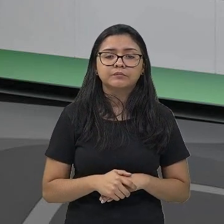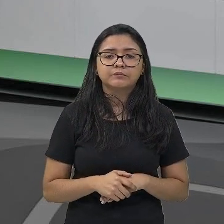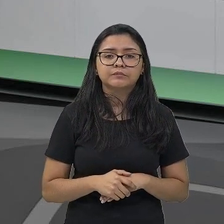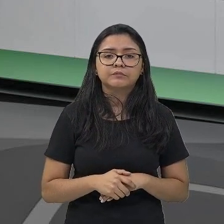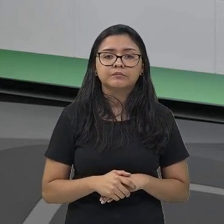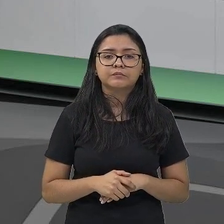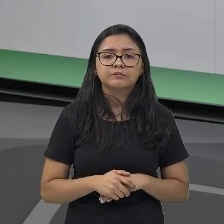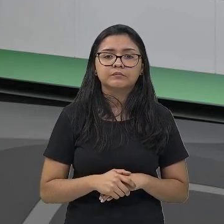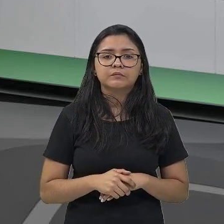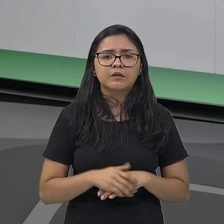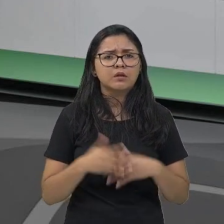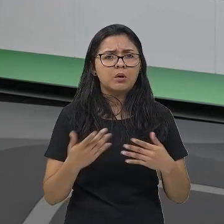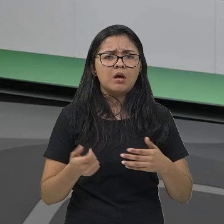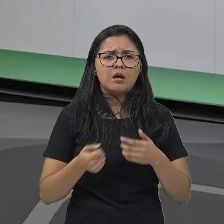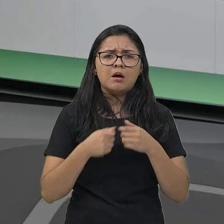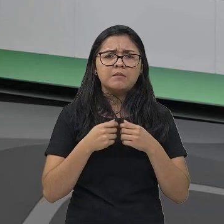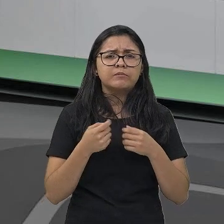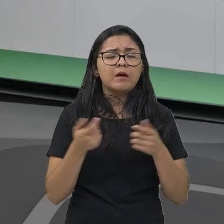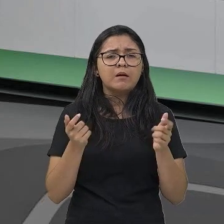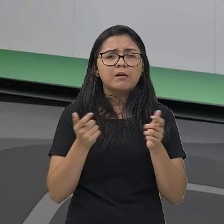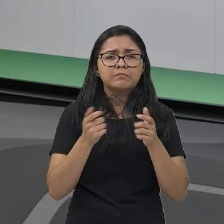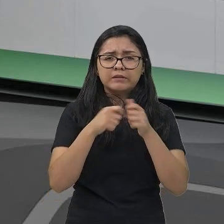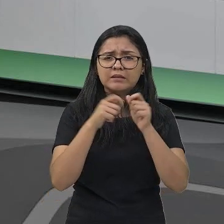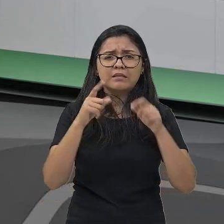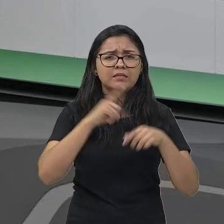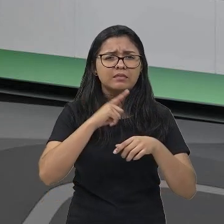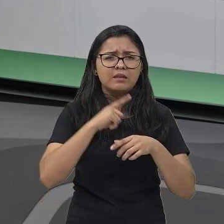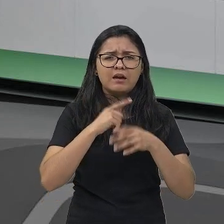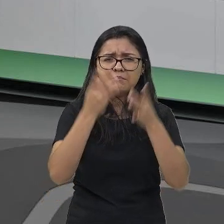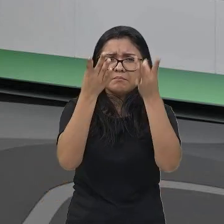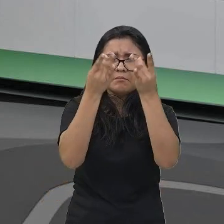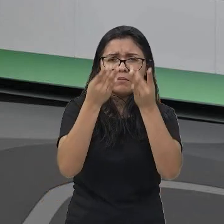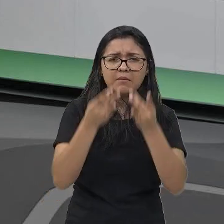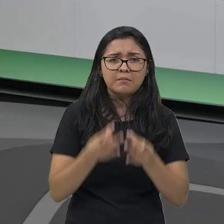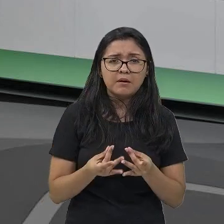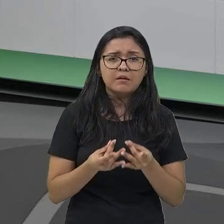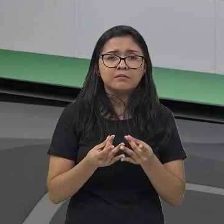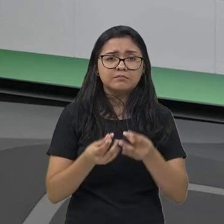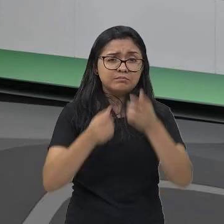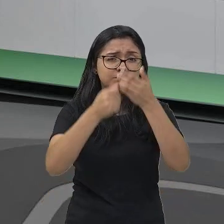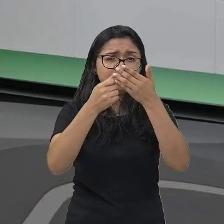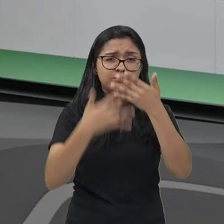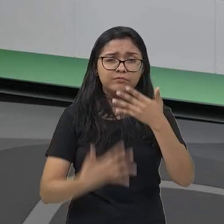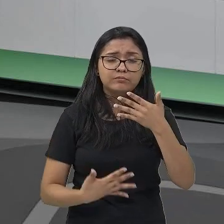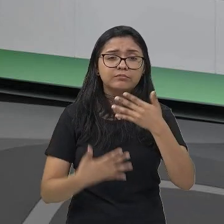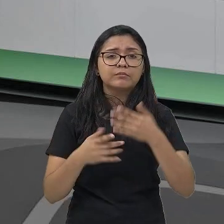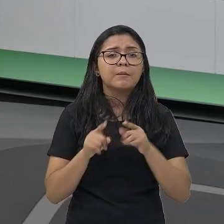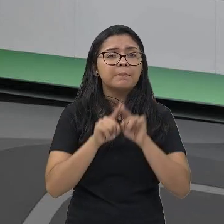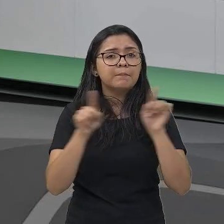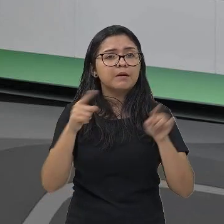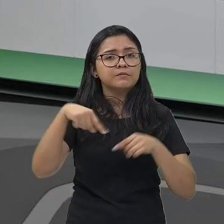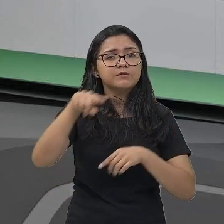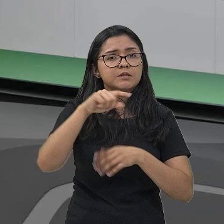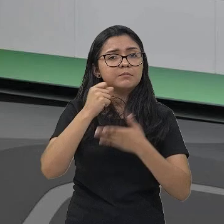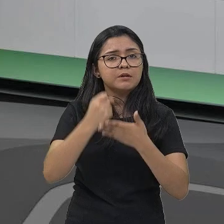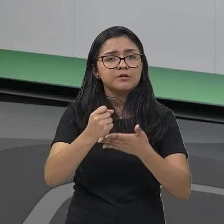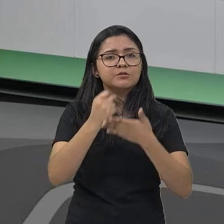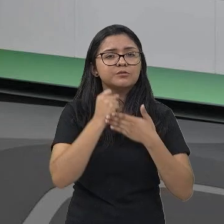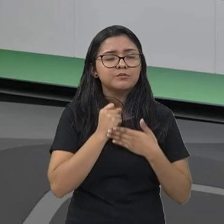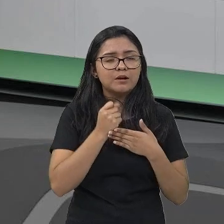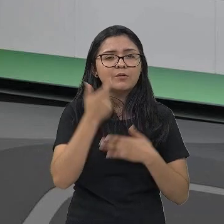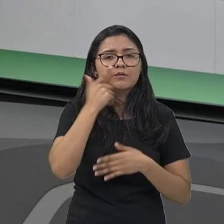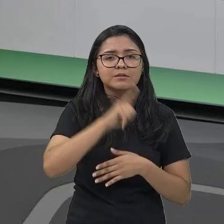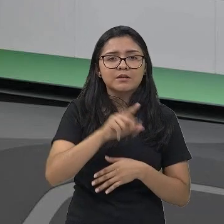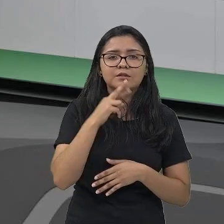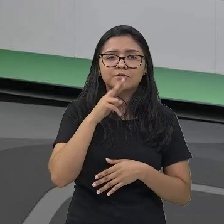é um conteúdo pouco, é muito conteúdo, né? E aí, você que me ajudou a chegar aí nessa